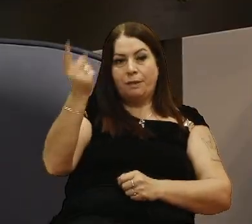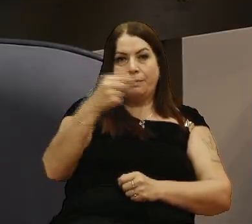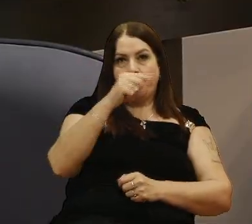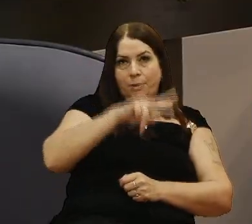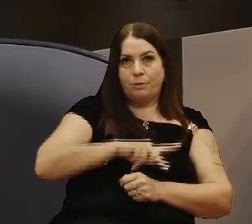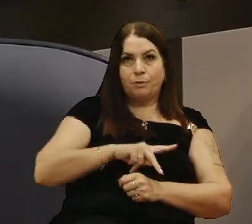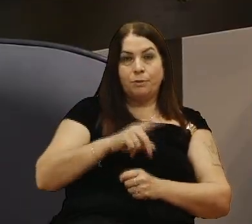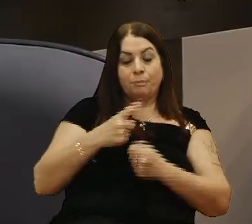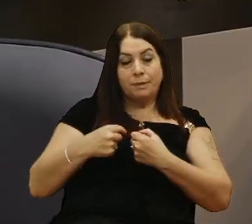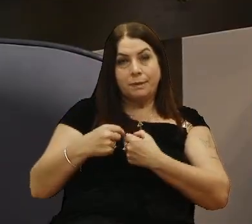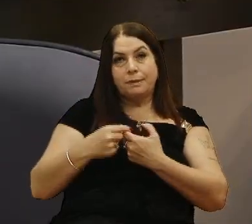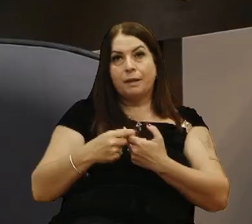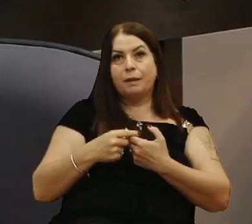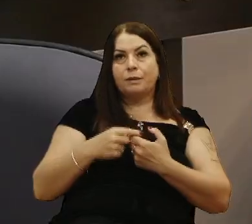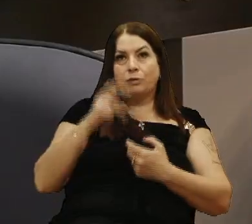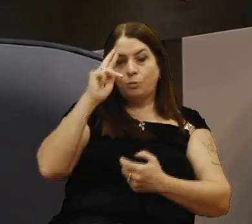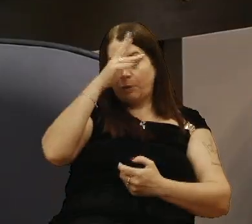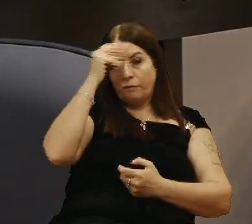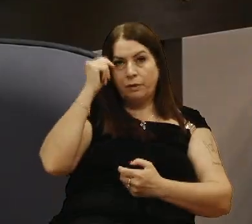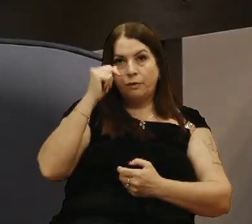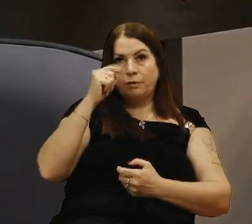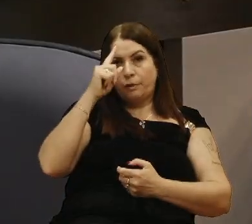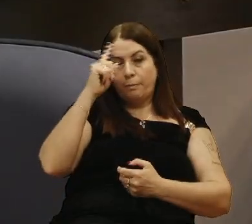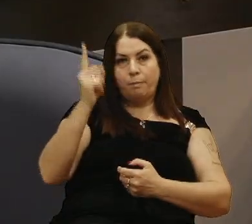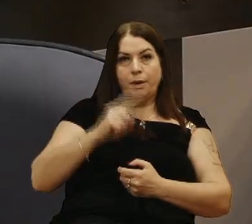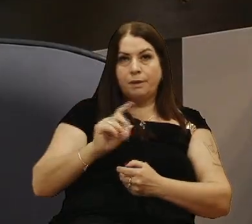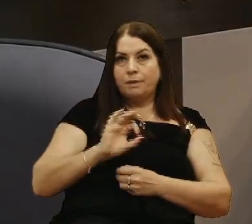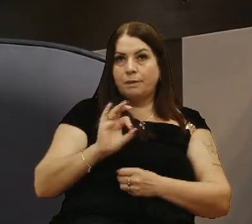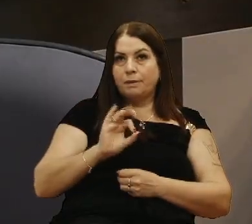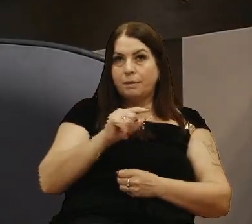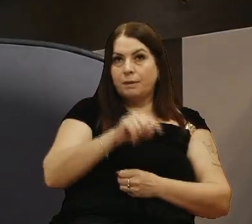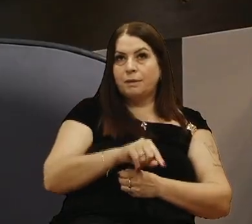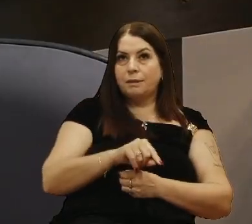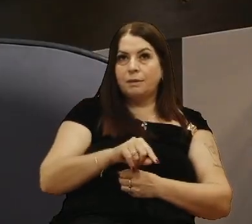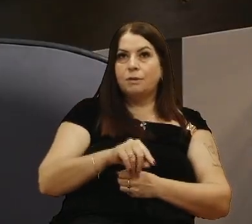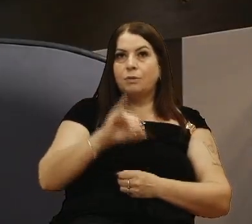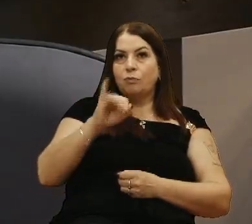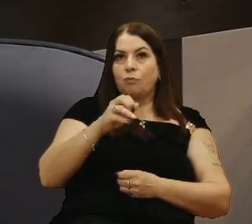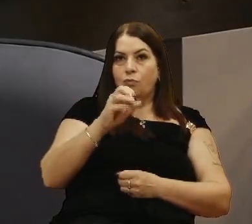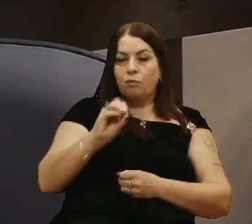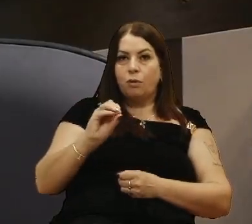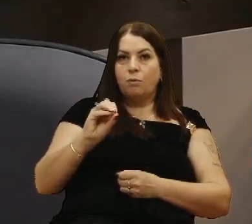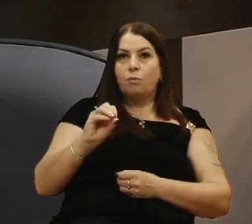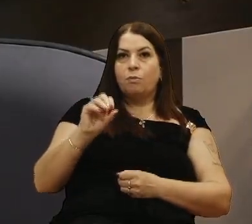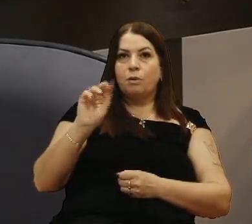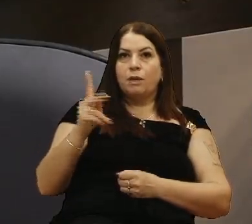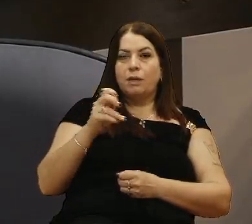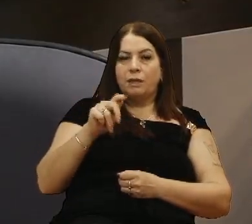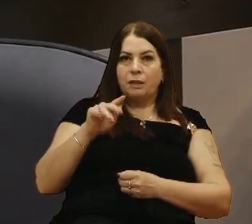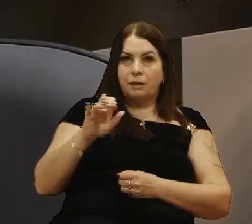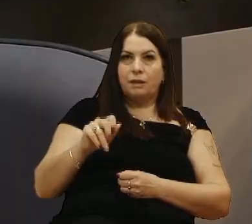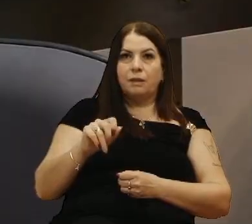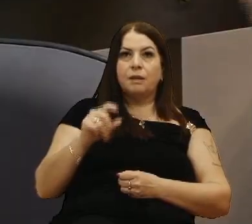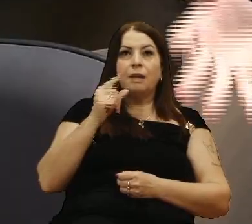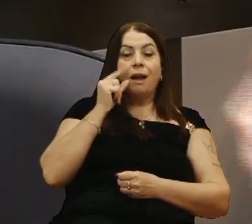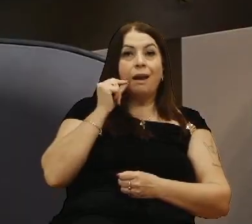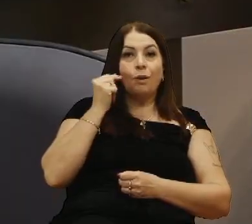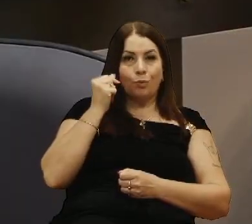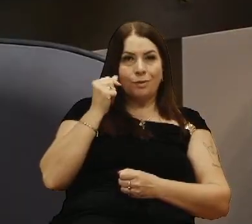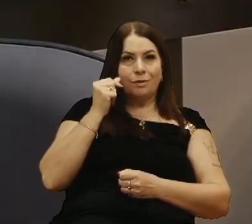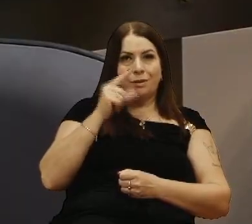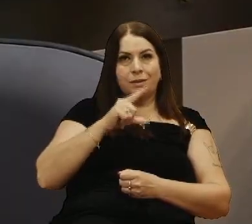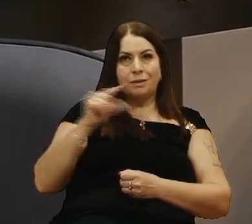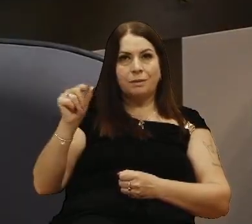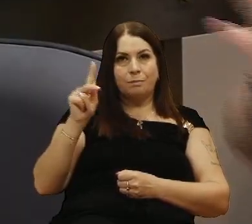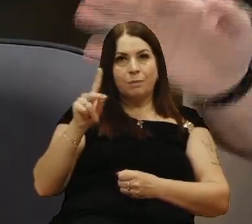Uma cidade que o prefeito não manda ninguém, vai ele mesmo, é o João Henrique, para mim, o melhor prefeito do Brasil, é lá de Alagoas. Está saindo do